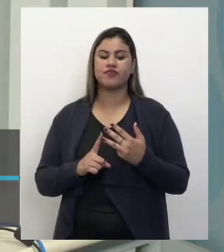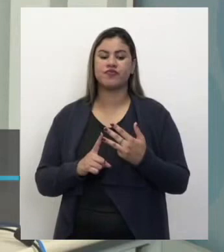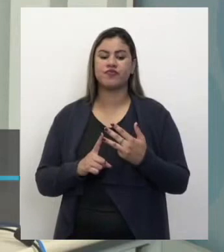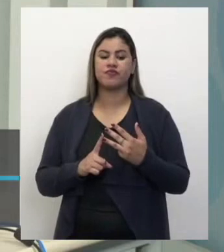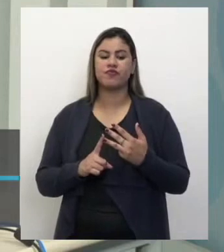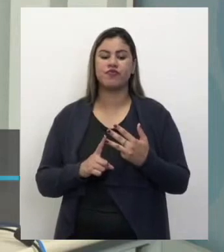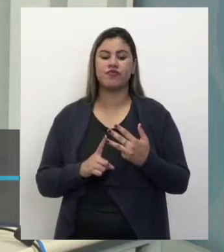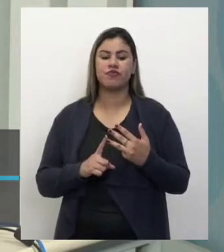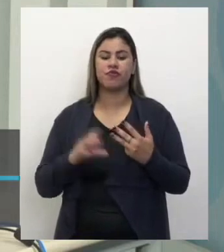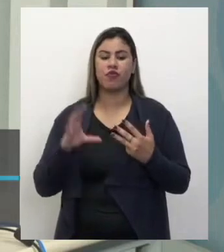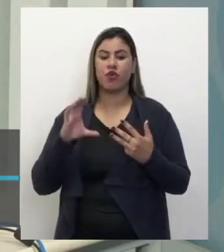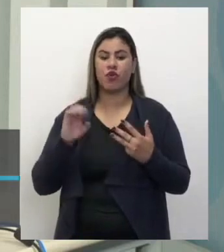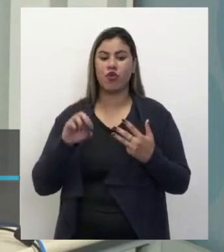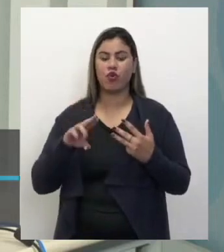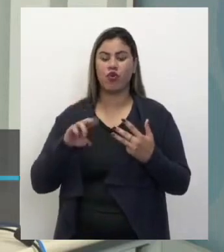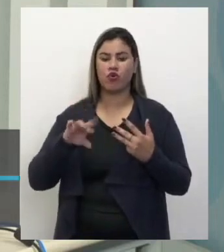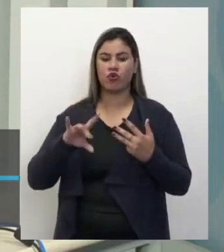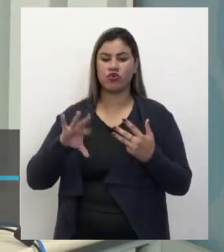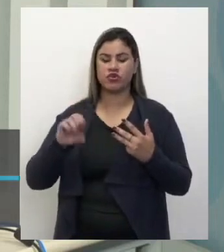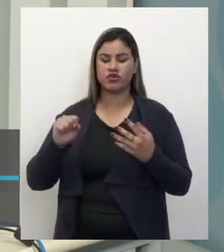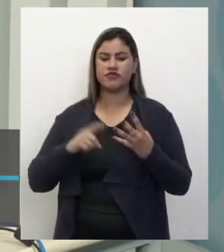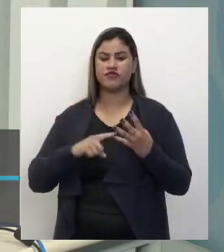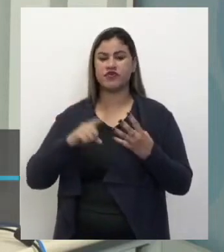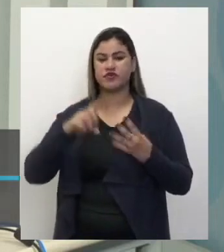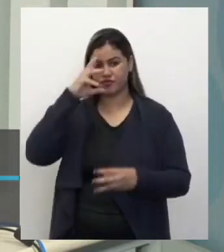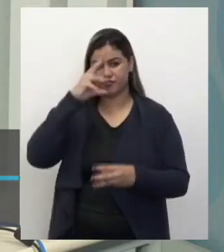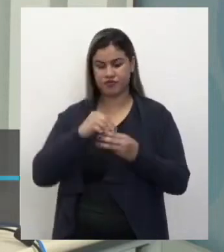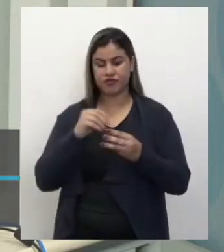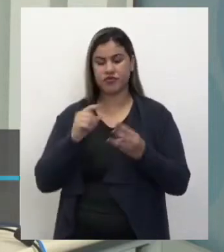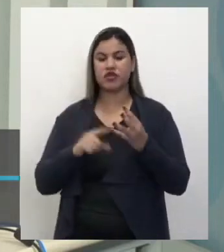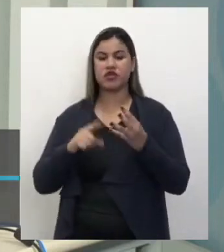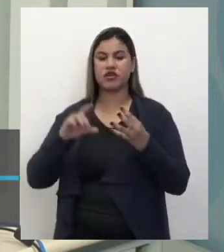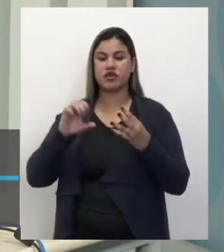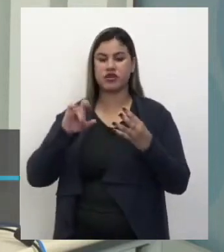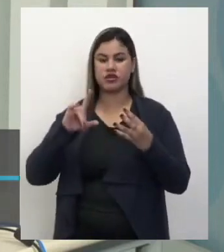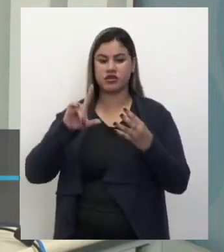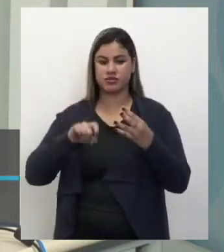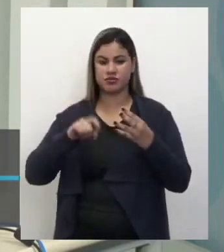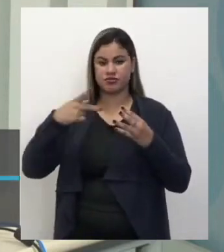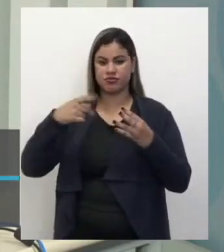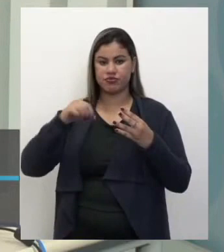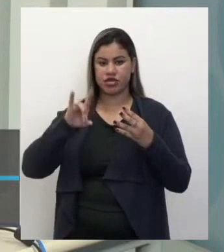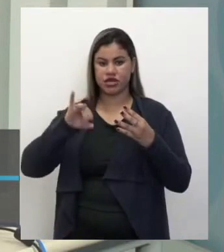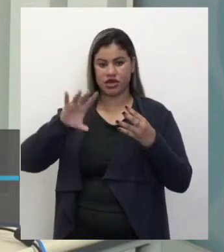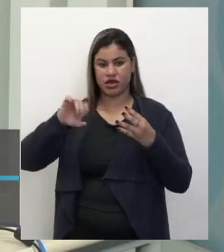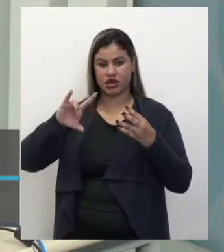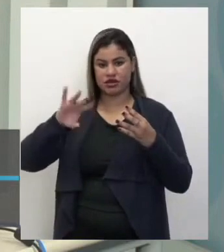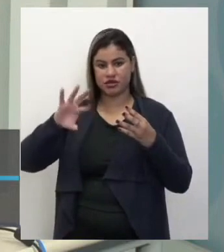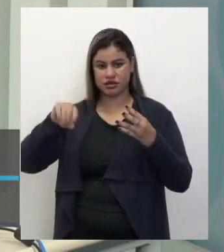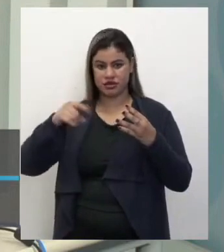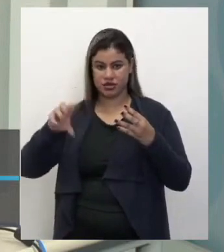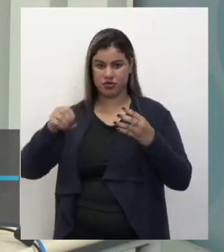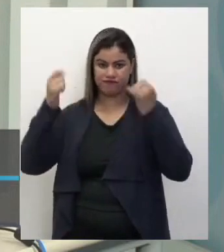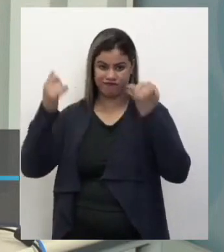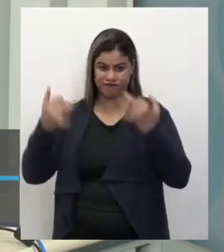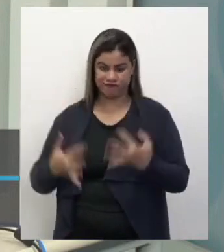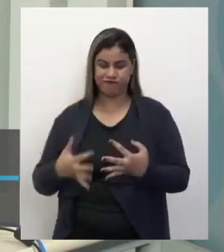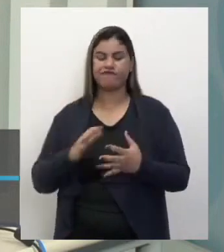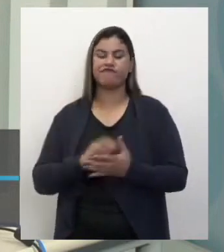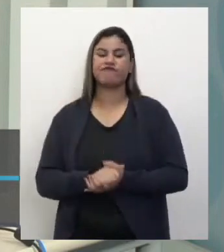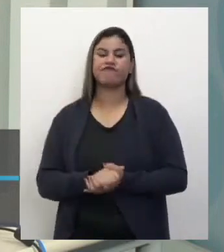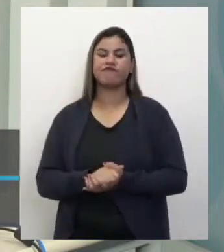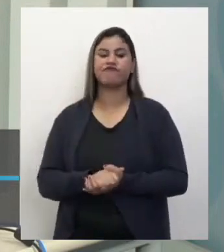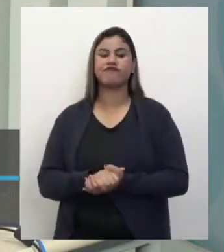que são as conclusivas e as explicativas. E elas também têm um elozinho aí que às vezes fazem a diferença, tá? Então,